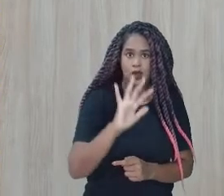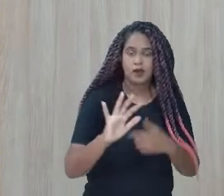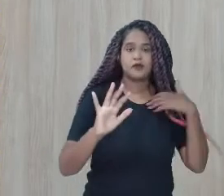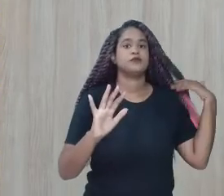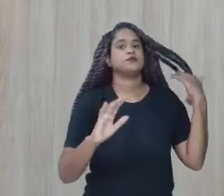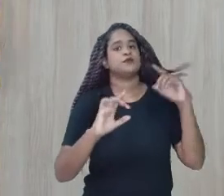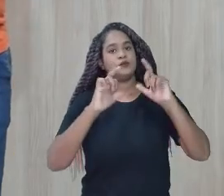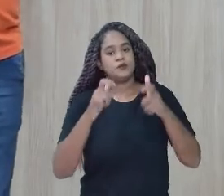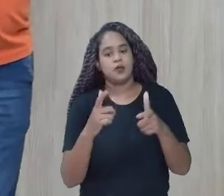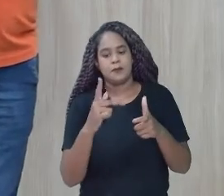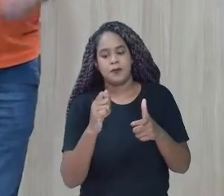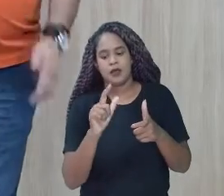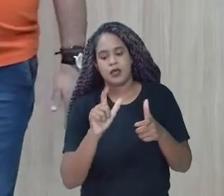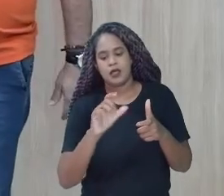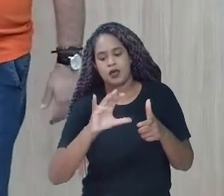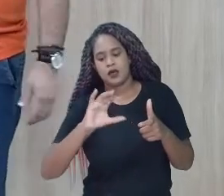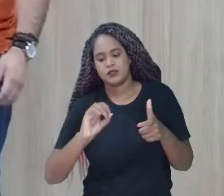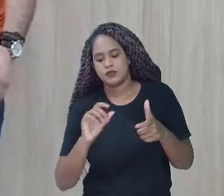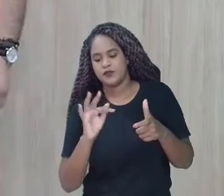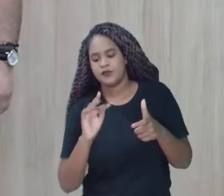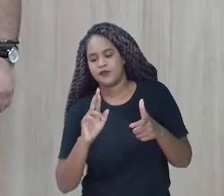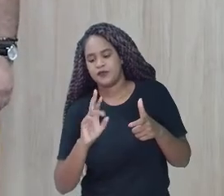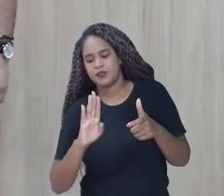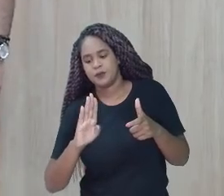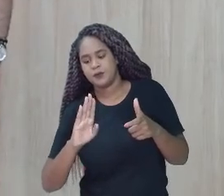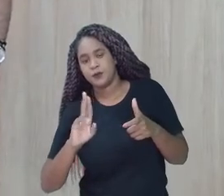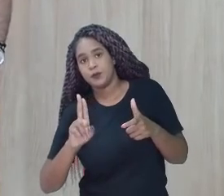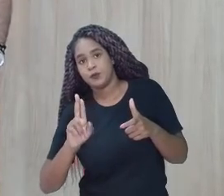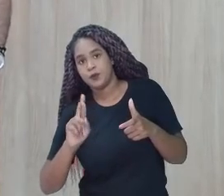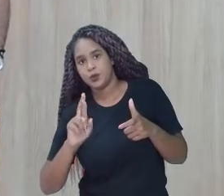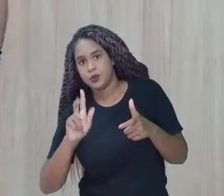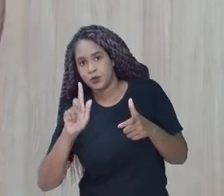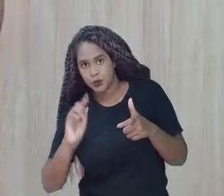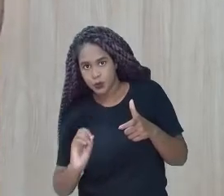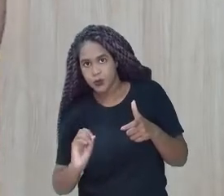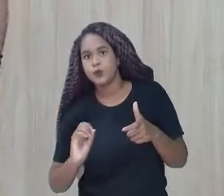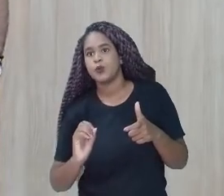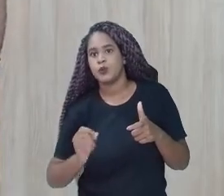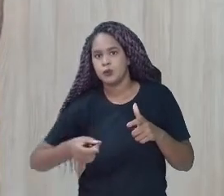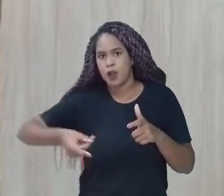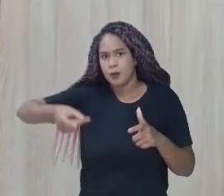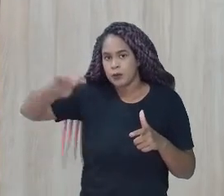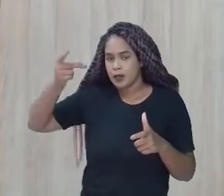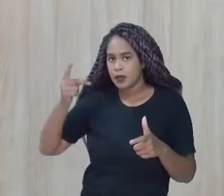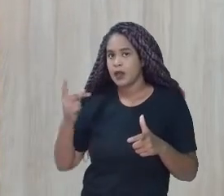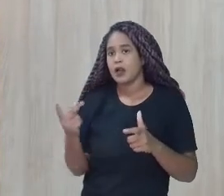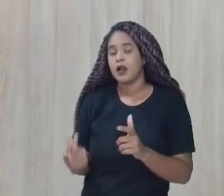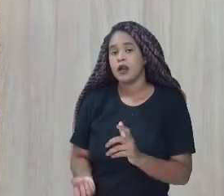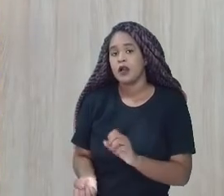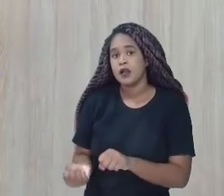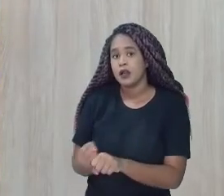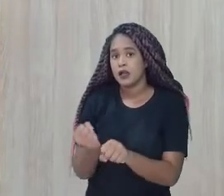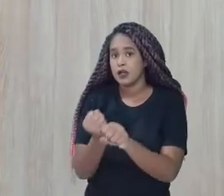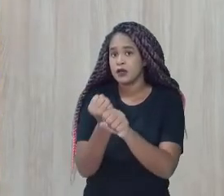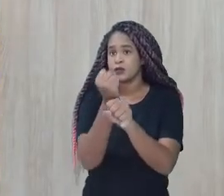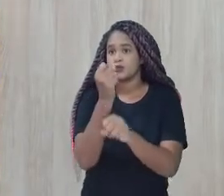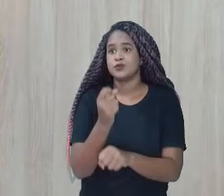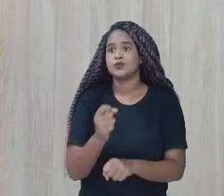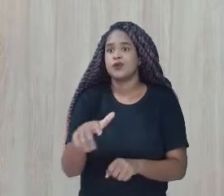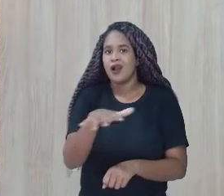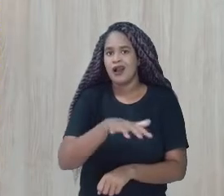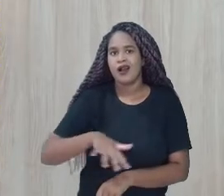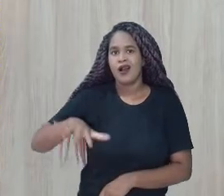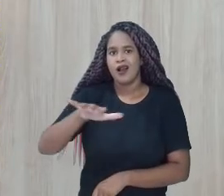Friburgo. Que o Palácio de Friburgo, muito provavelmente, ele foi construído mais ou menos nessas imediações aqui,